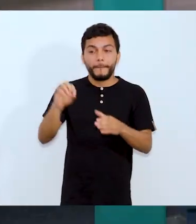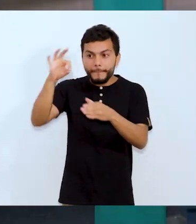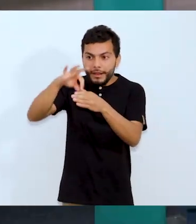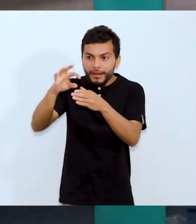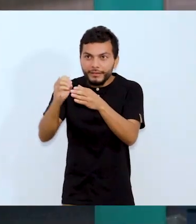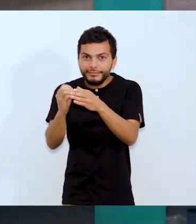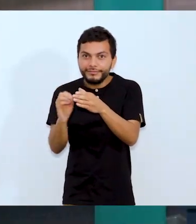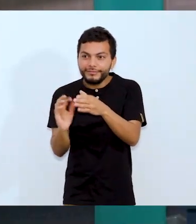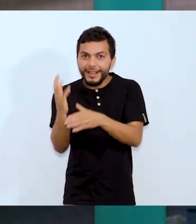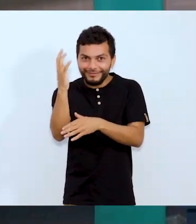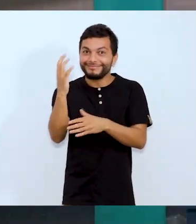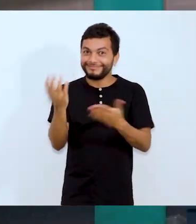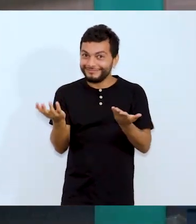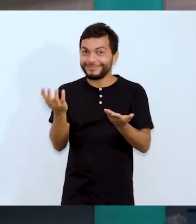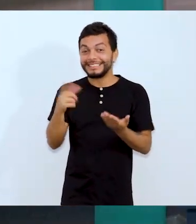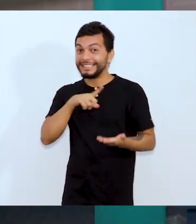plantam,